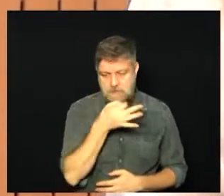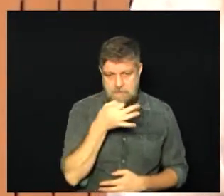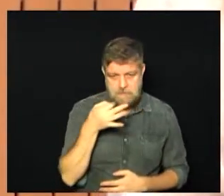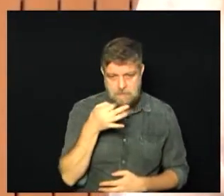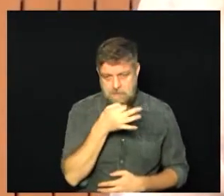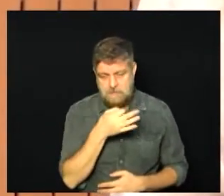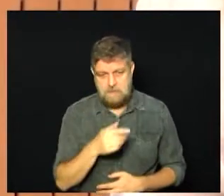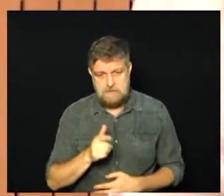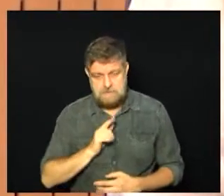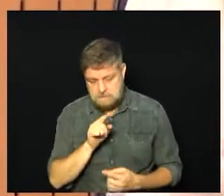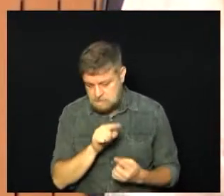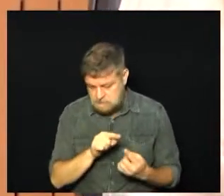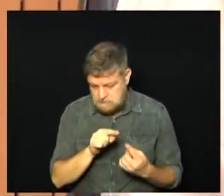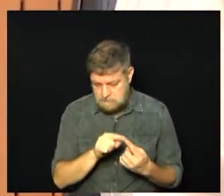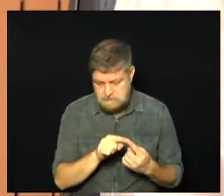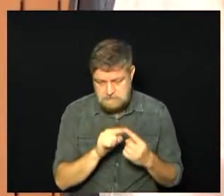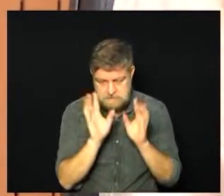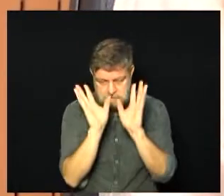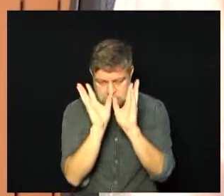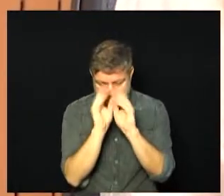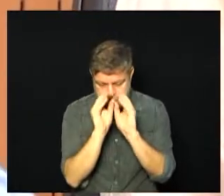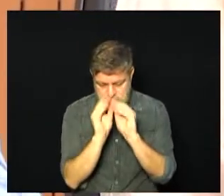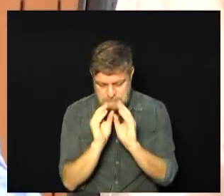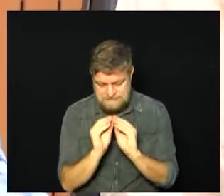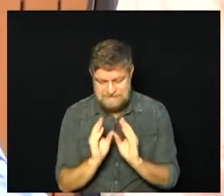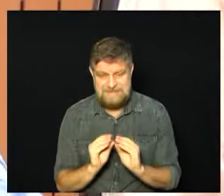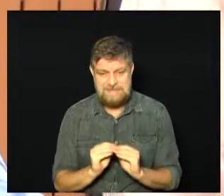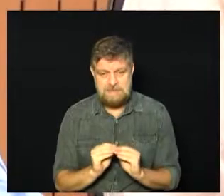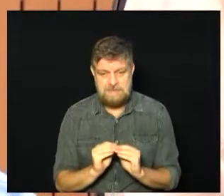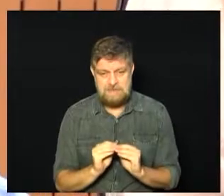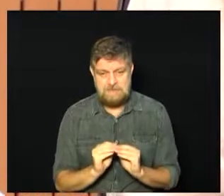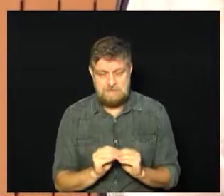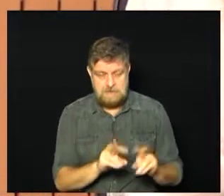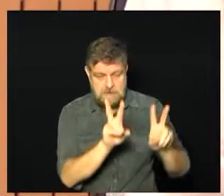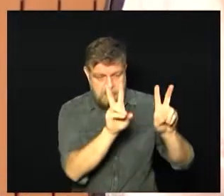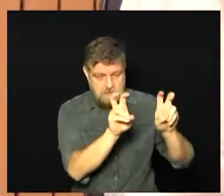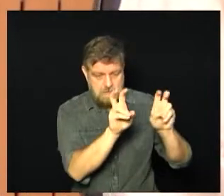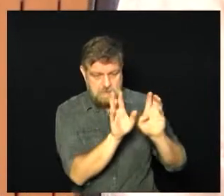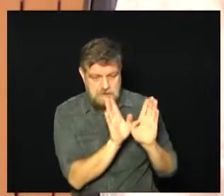procurando ser objetivo, sucinto, e ficar focado no tema.